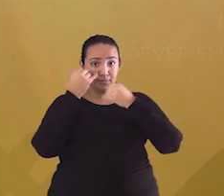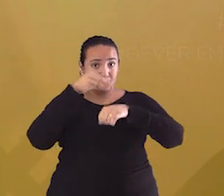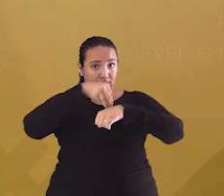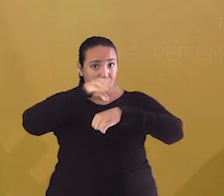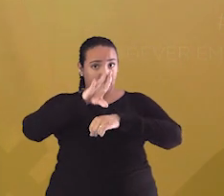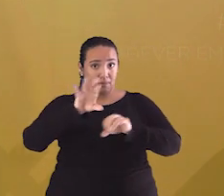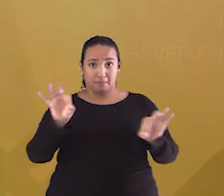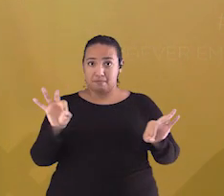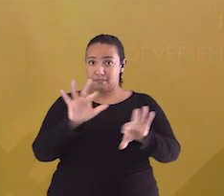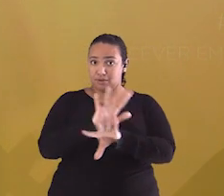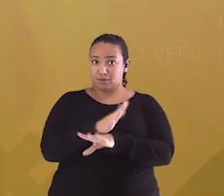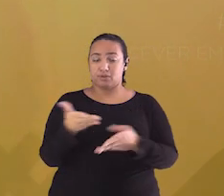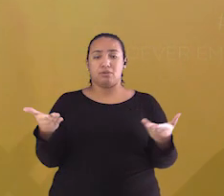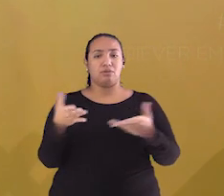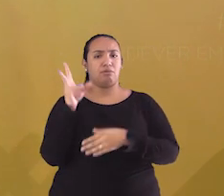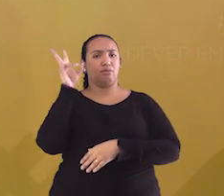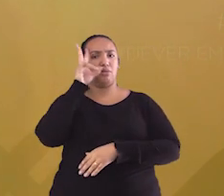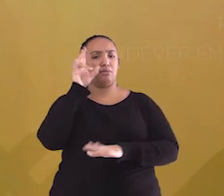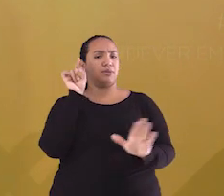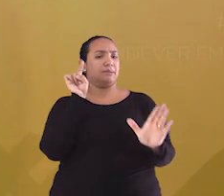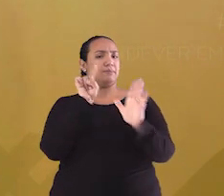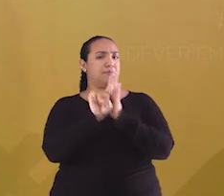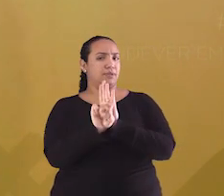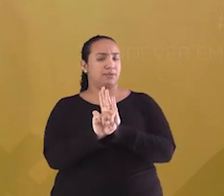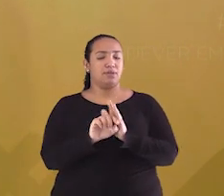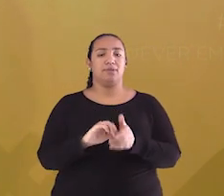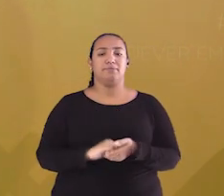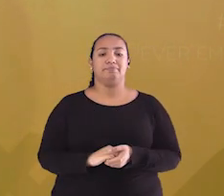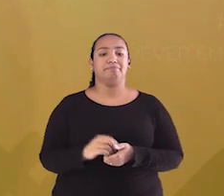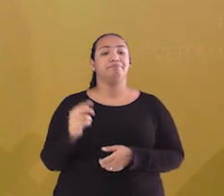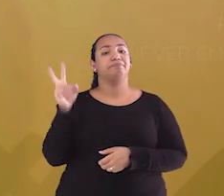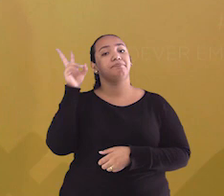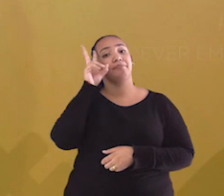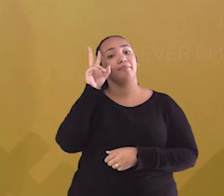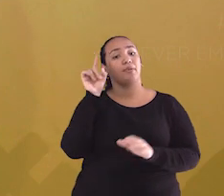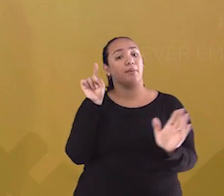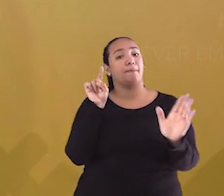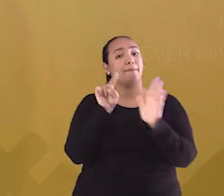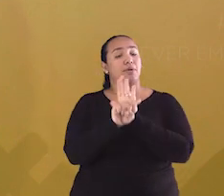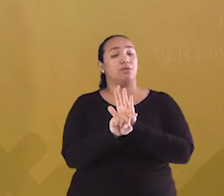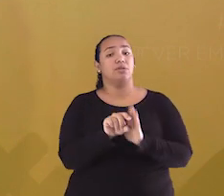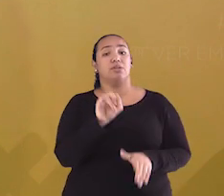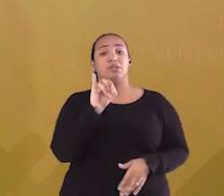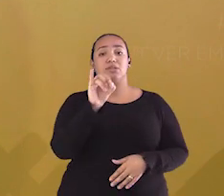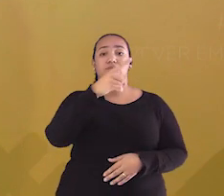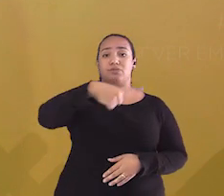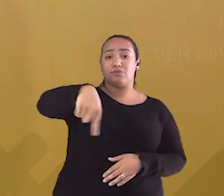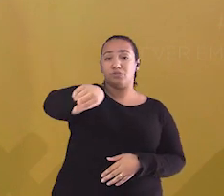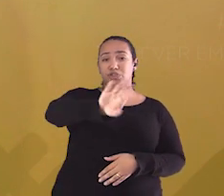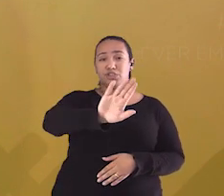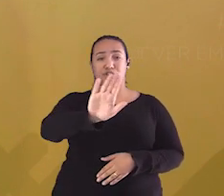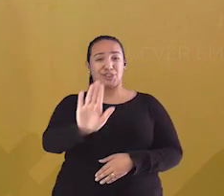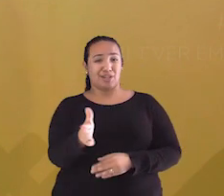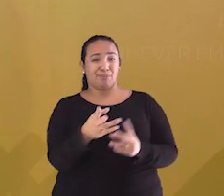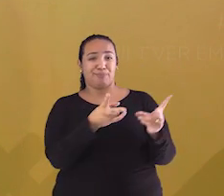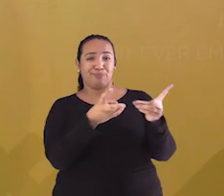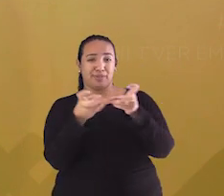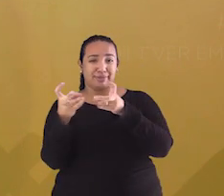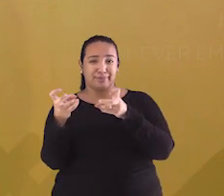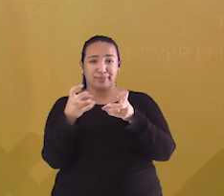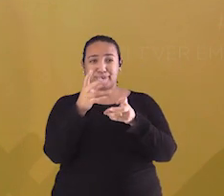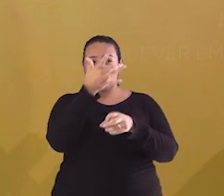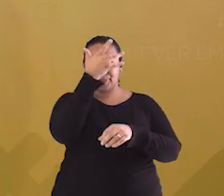passadas, vamos voltar à nossa pergunta. Havíamos perguntado se vocês já perceberam que as pessoas